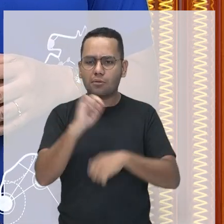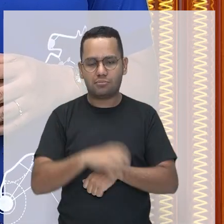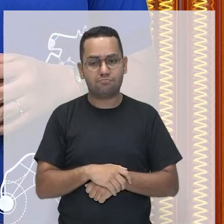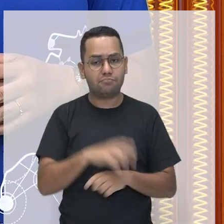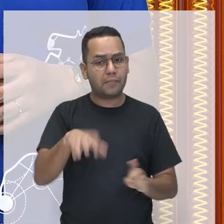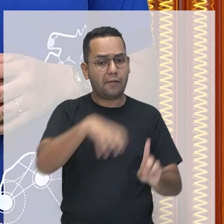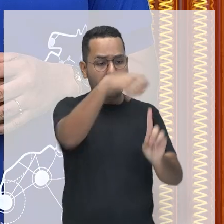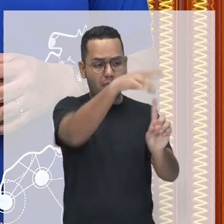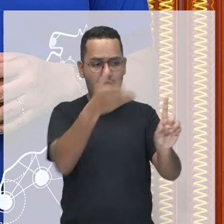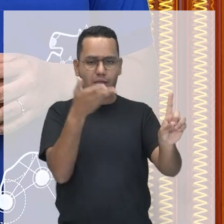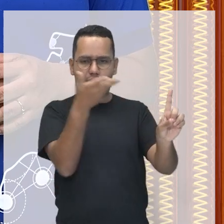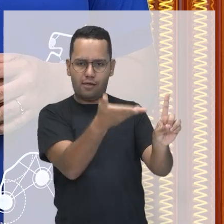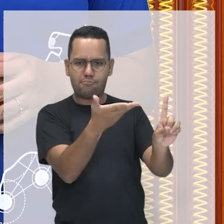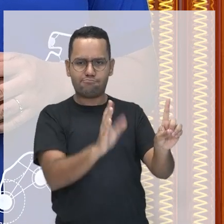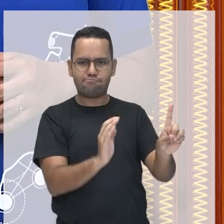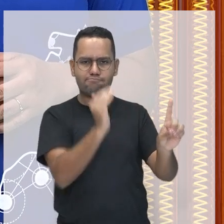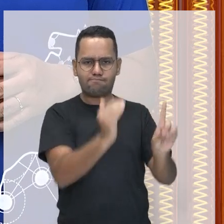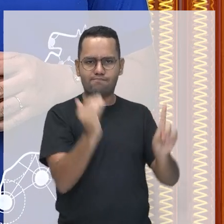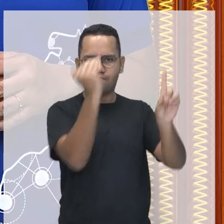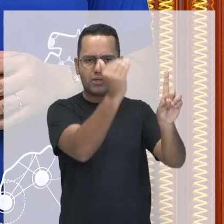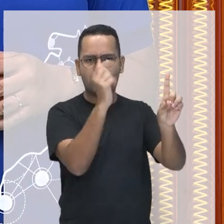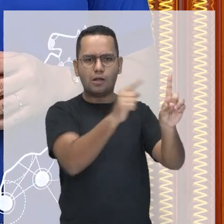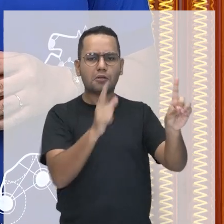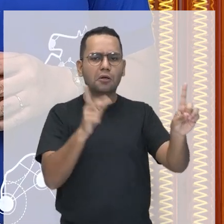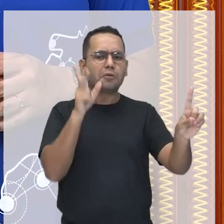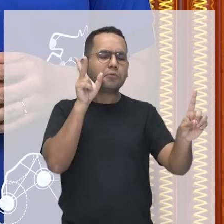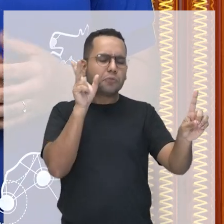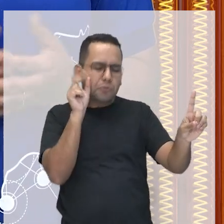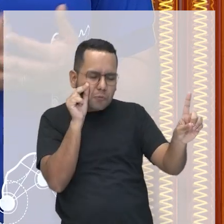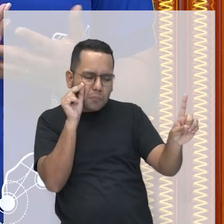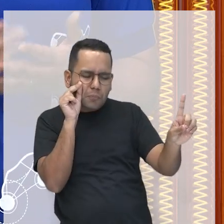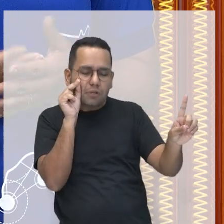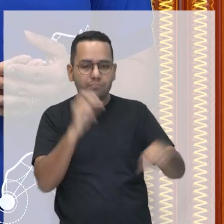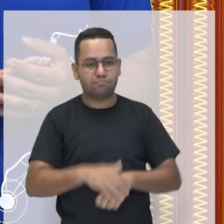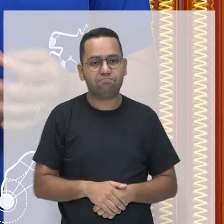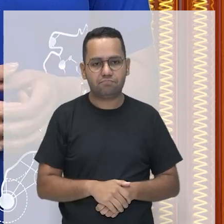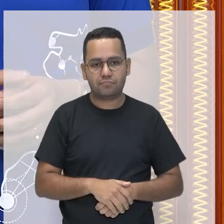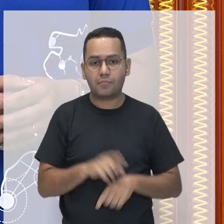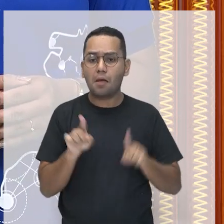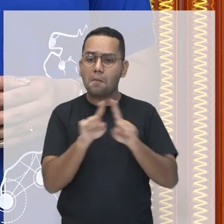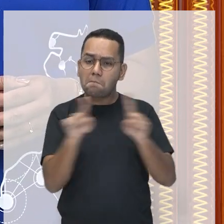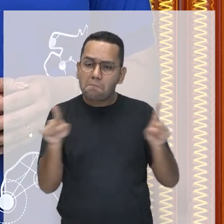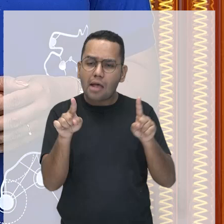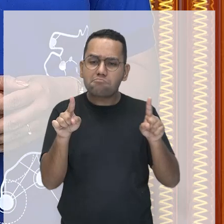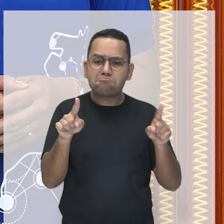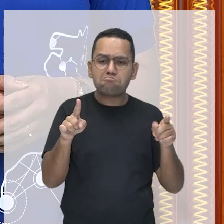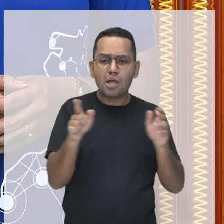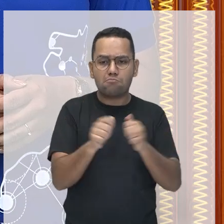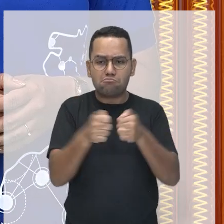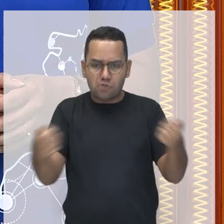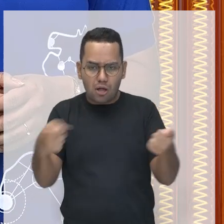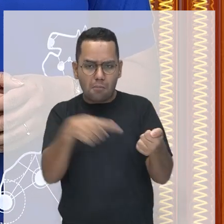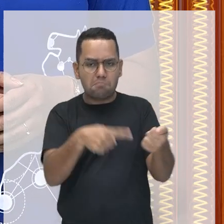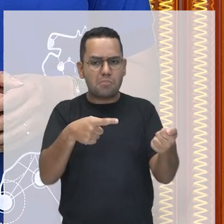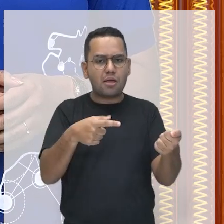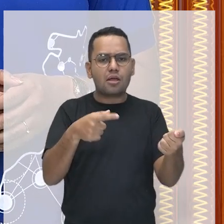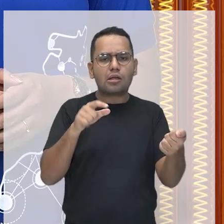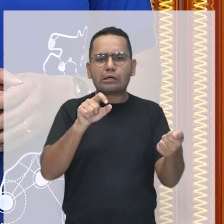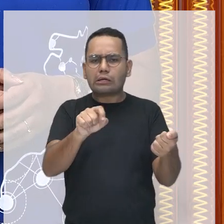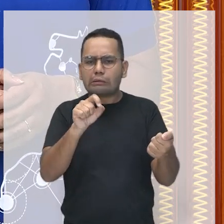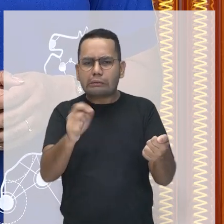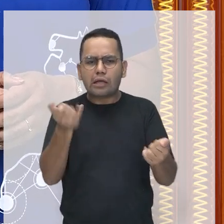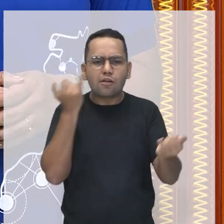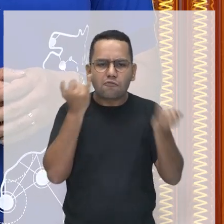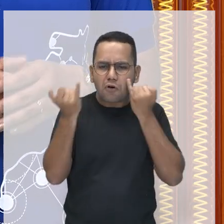nosso senhor e amo, dorme o sono da indiferença. Os jornais que diariamente trazem os desmandos